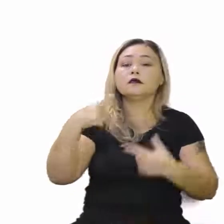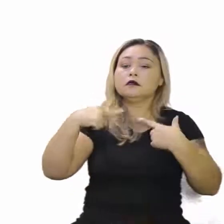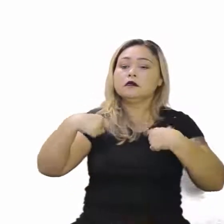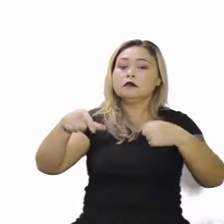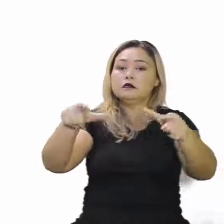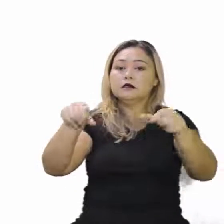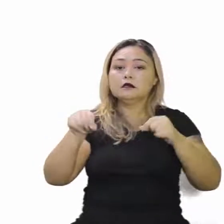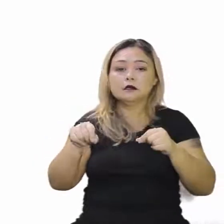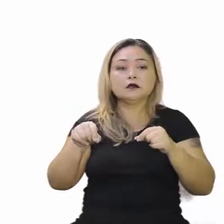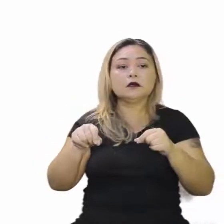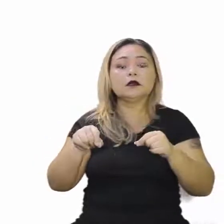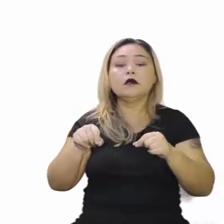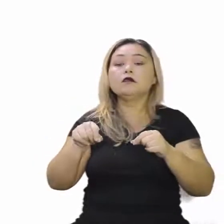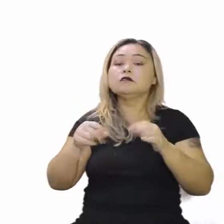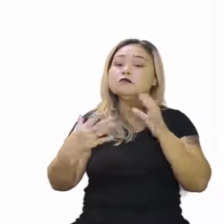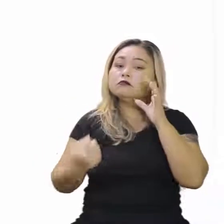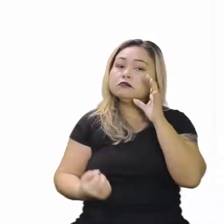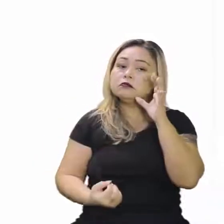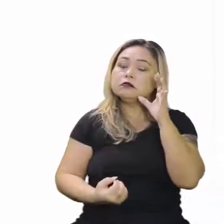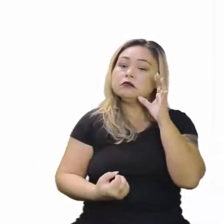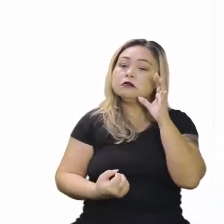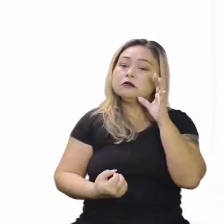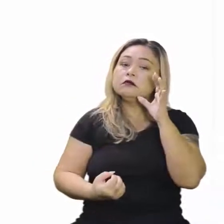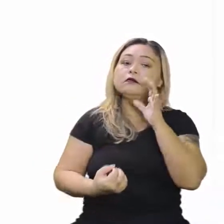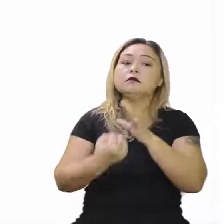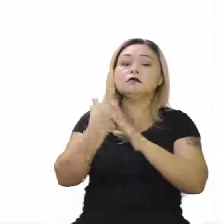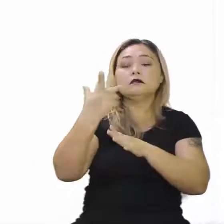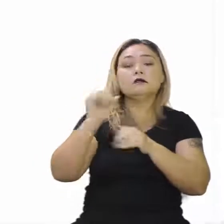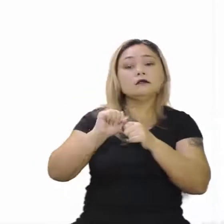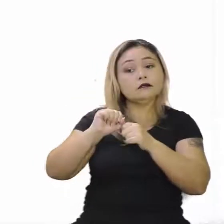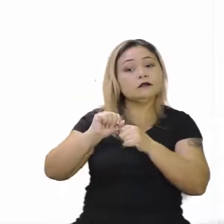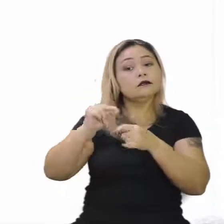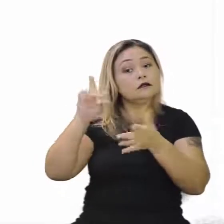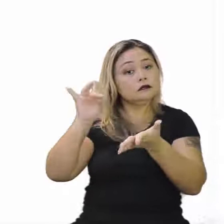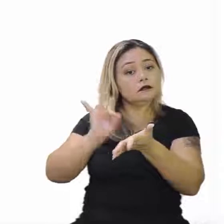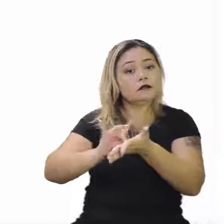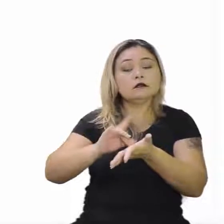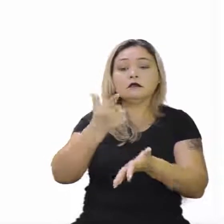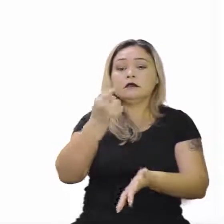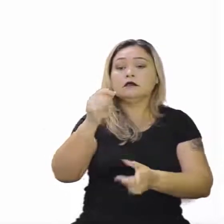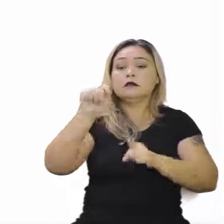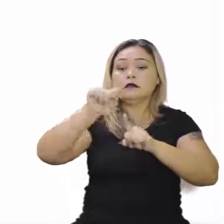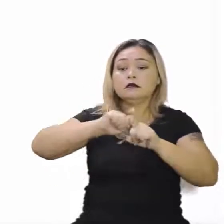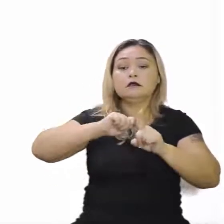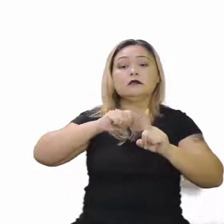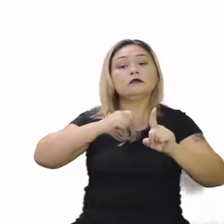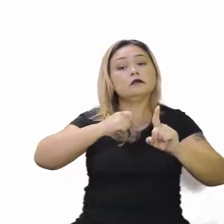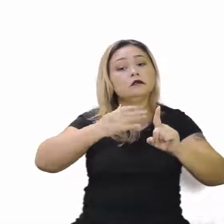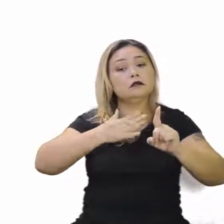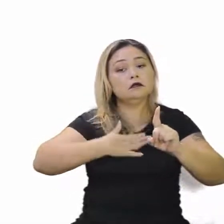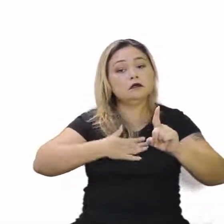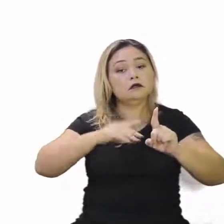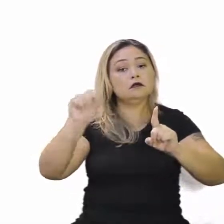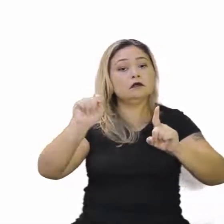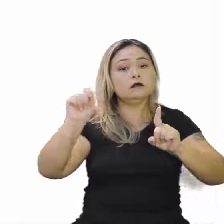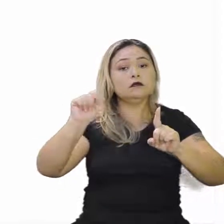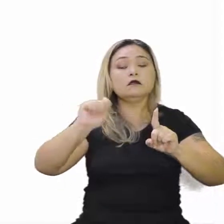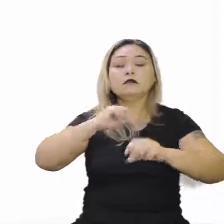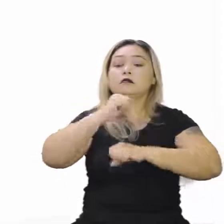O Real Forte Príncipe da Beira foi inaugurado em 20 de agosto de